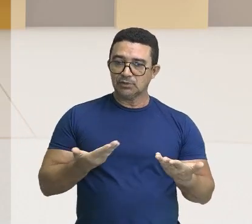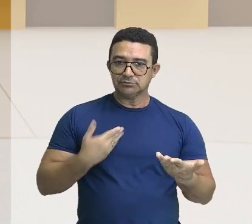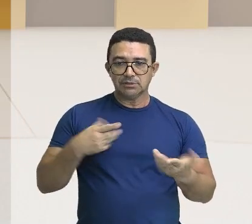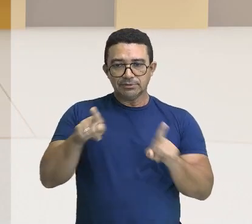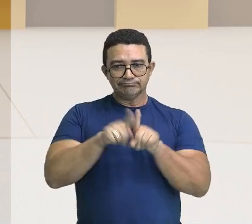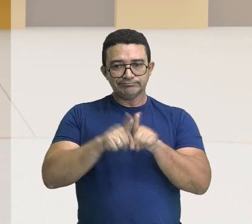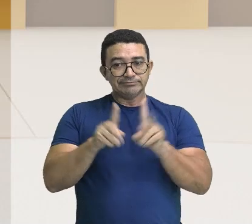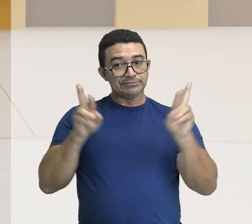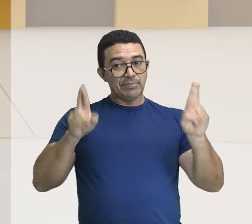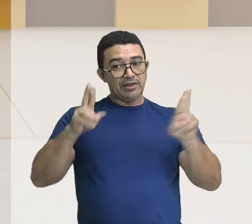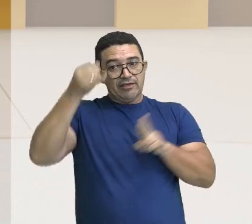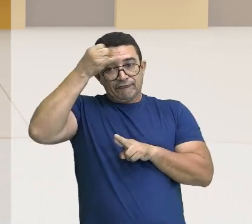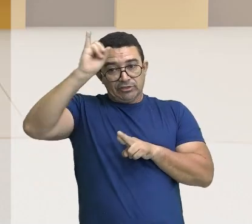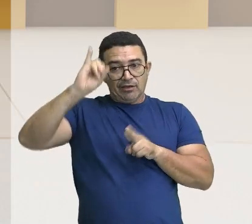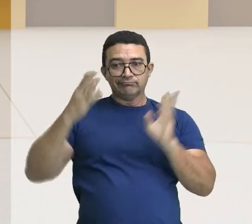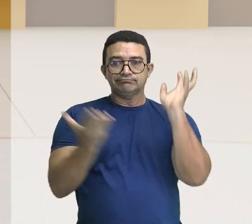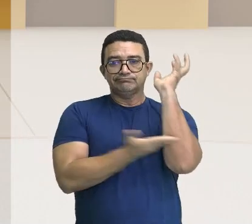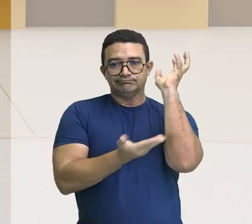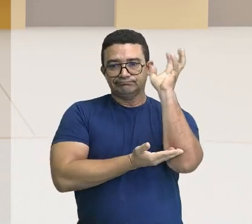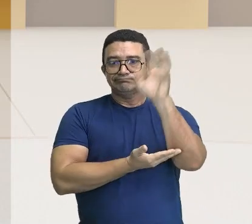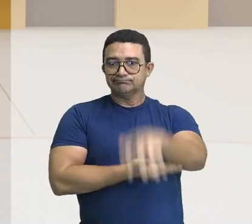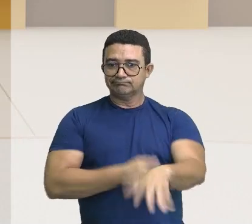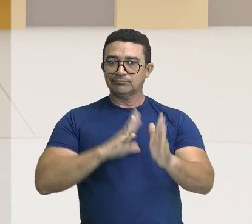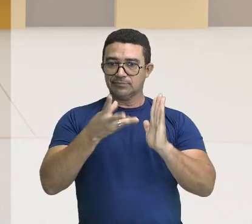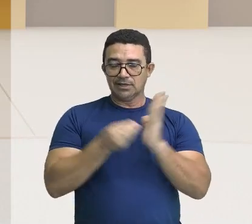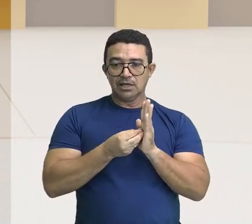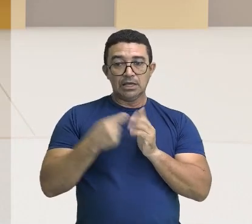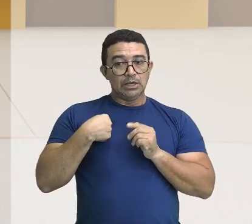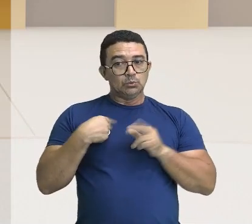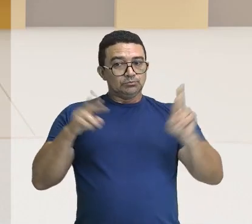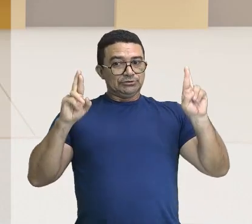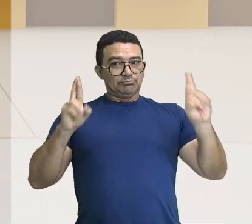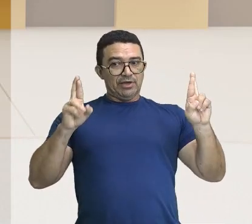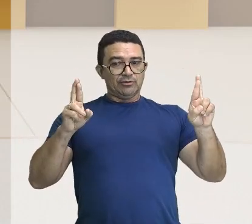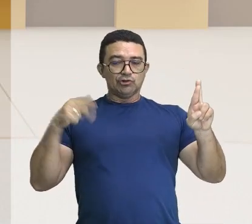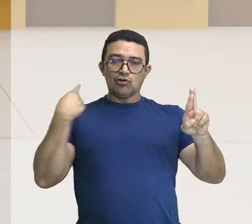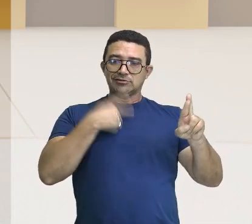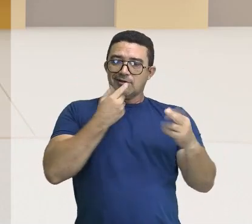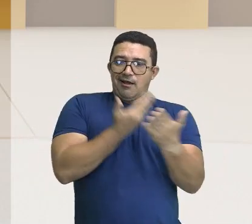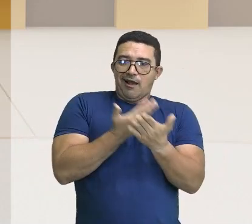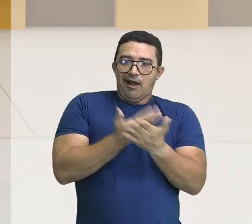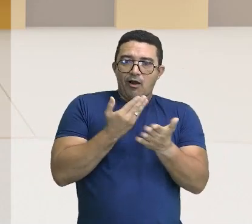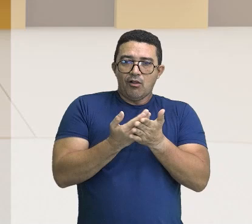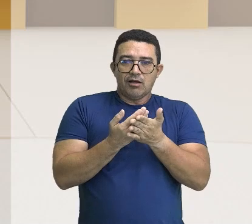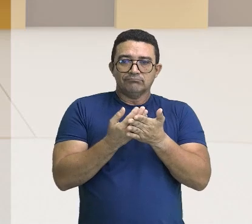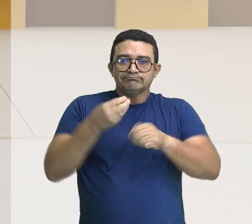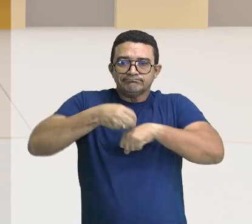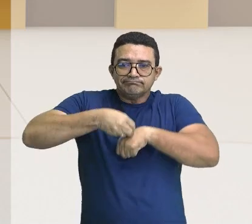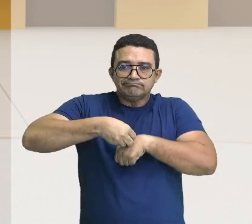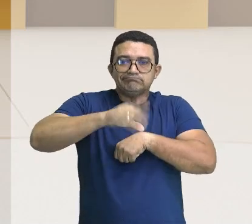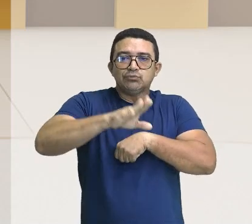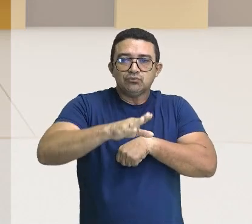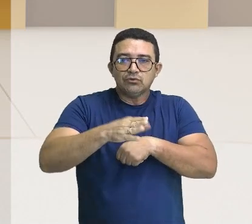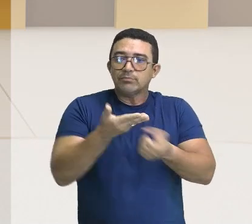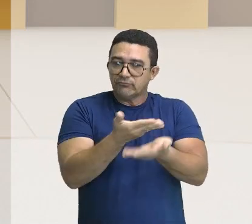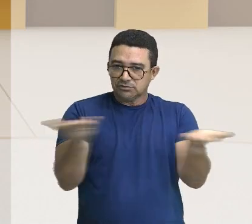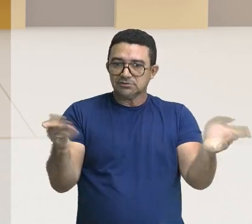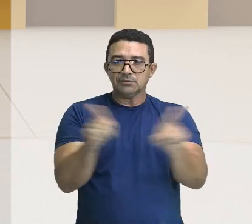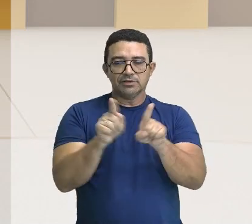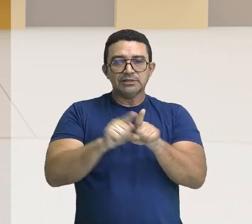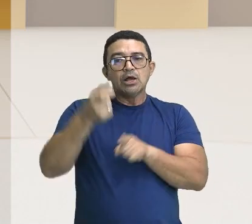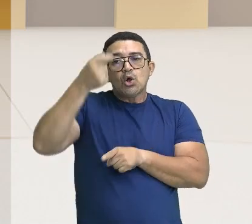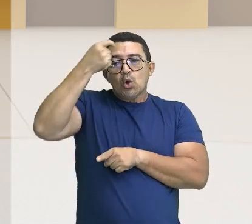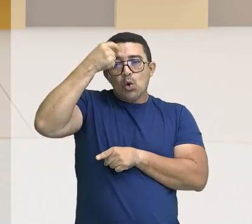desmatamento na Amazônia. E eu espero que nós tenhamos conseguido, através da nossa aula, trazer um pouquinho dessa conscientização